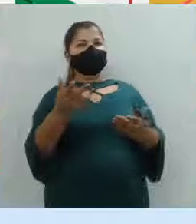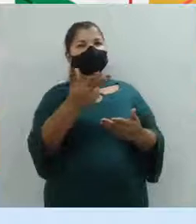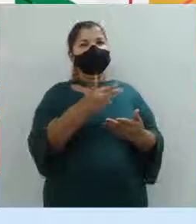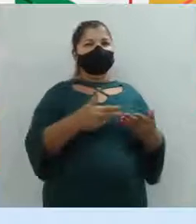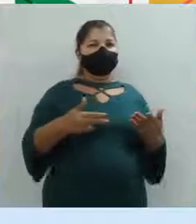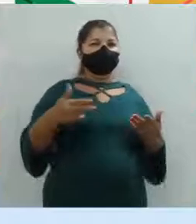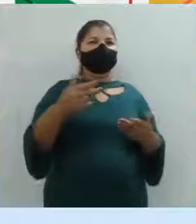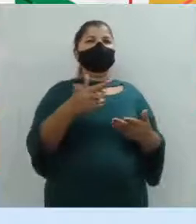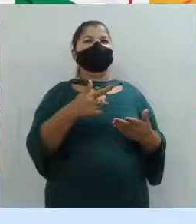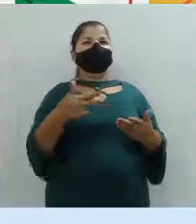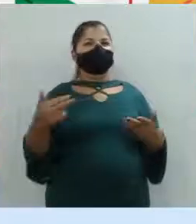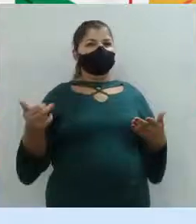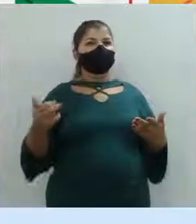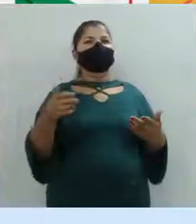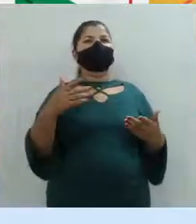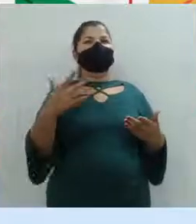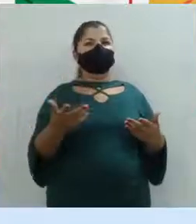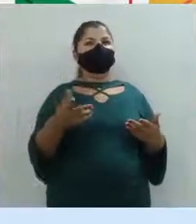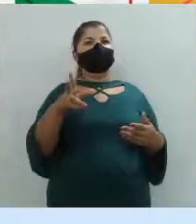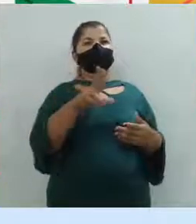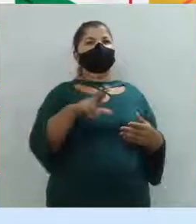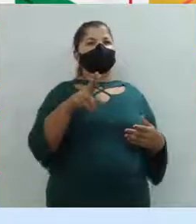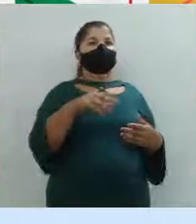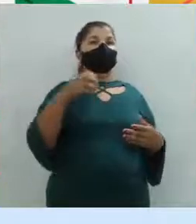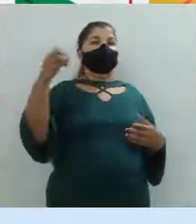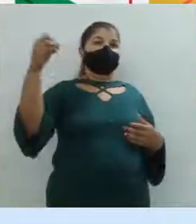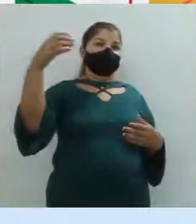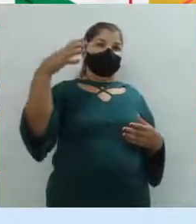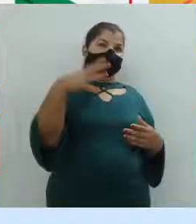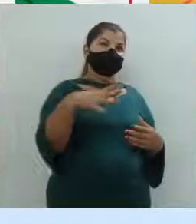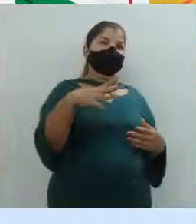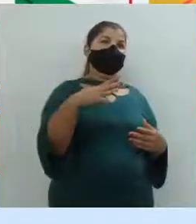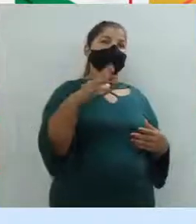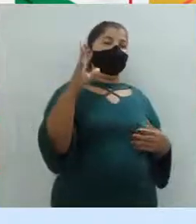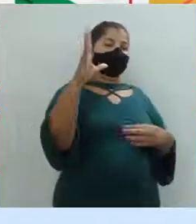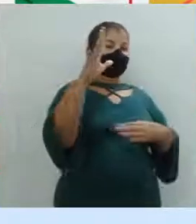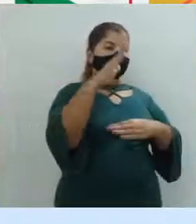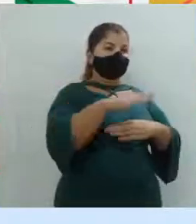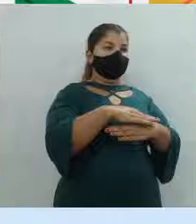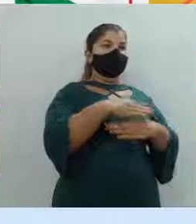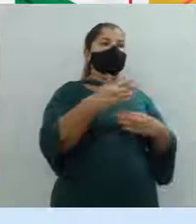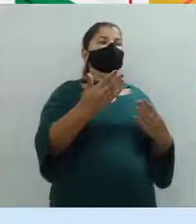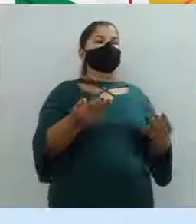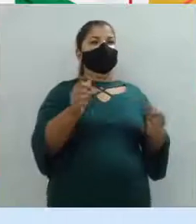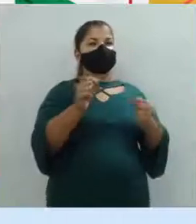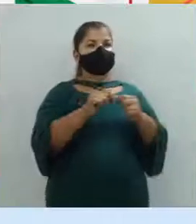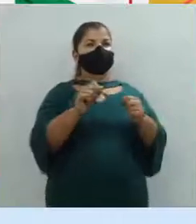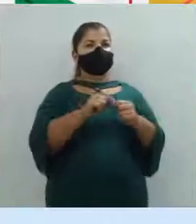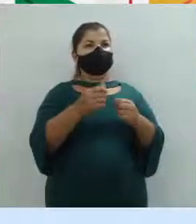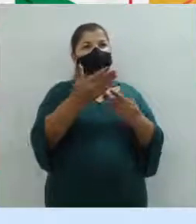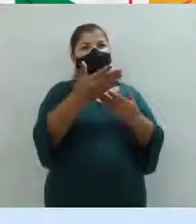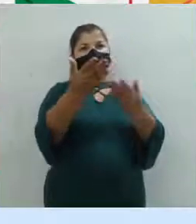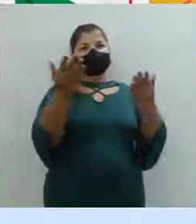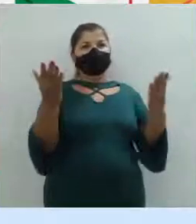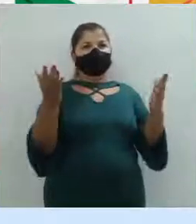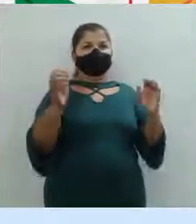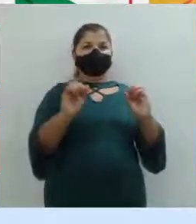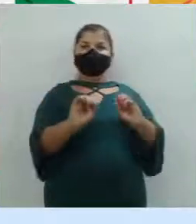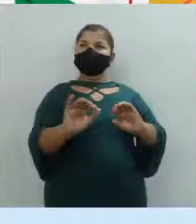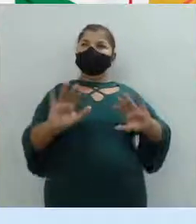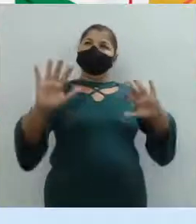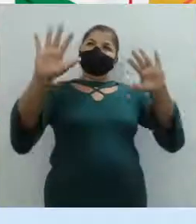as pinturas, Alakbarov ele usa luz, sombras e objetos comuns para formar incríveis paisagens nas